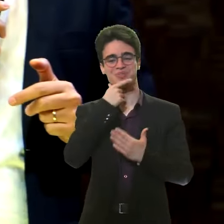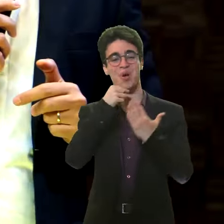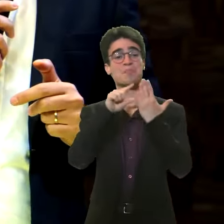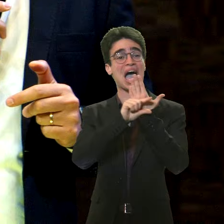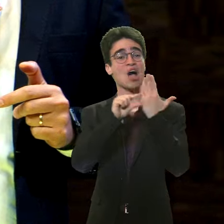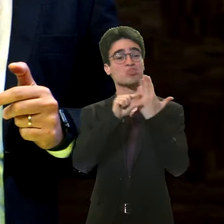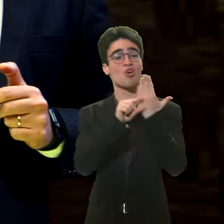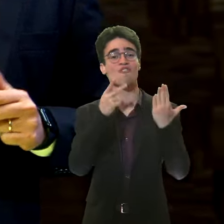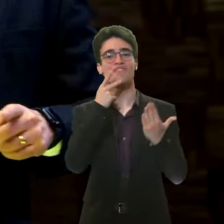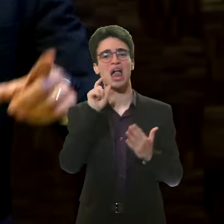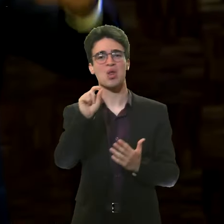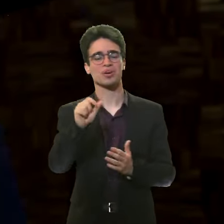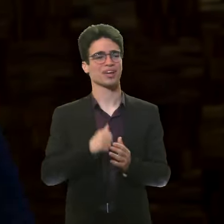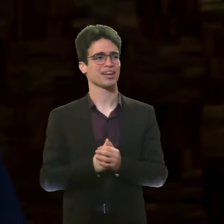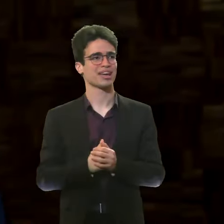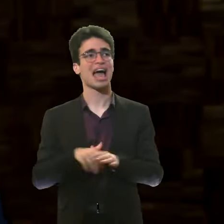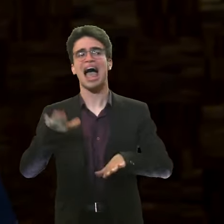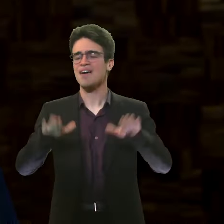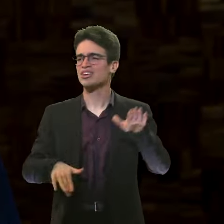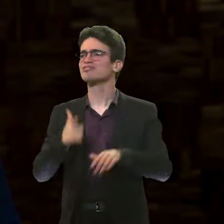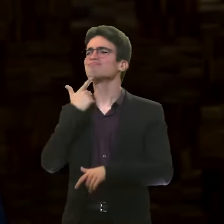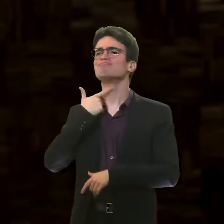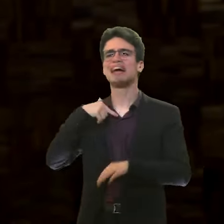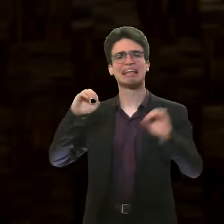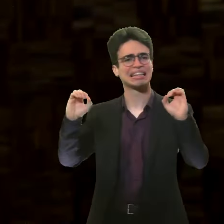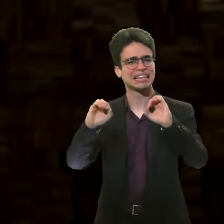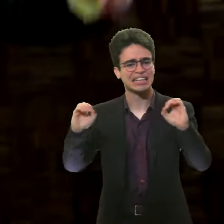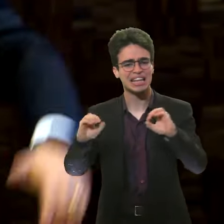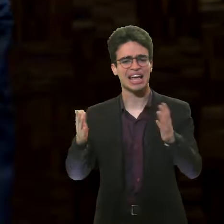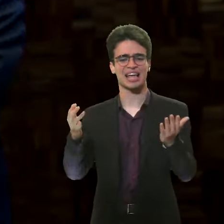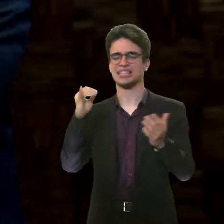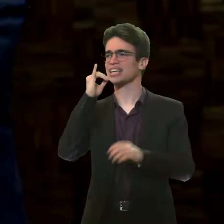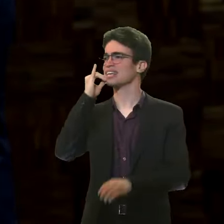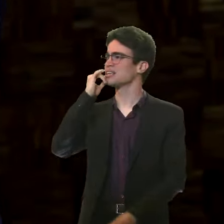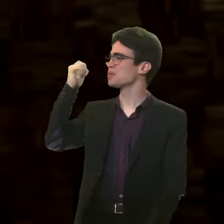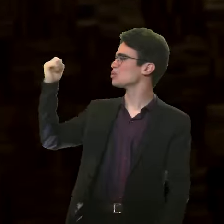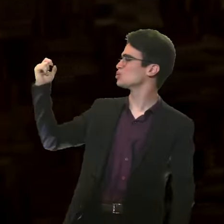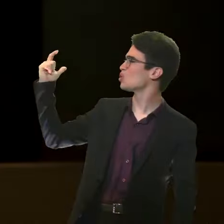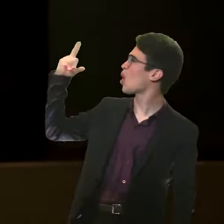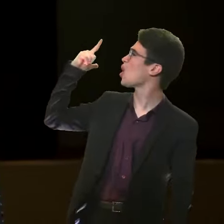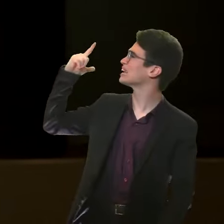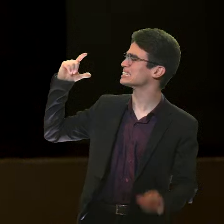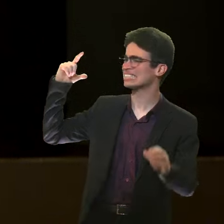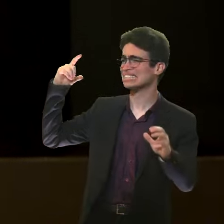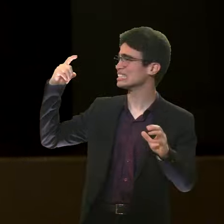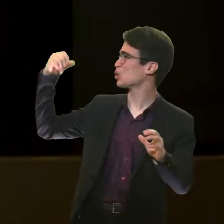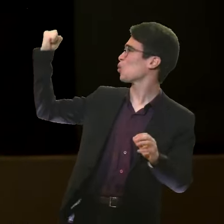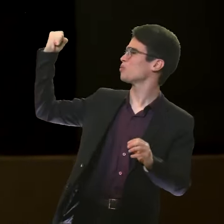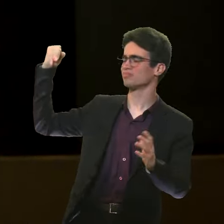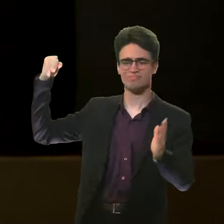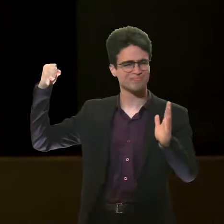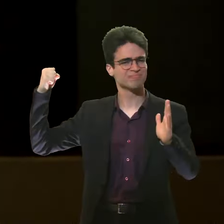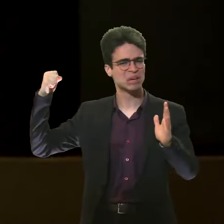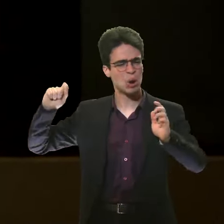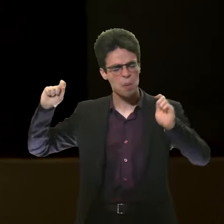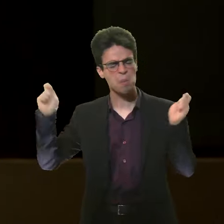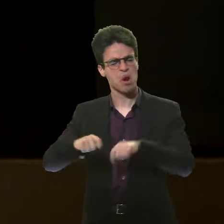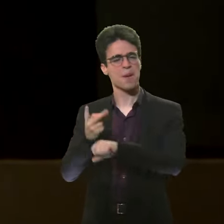vontade, mesmo sem ver o sol brilhando, vai para a presença de Deus. Vai